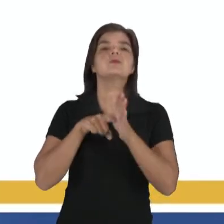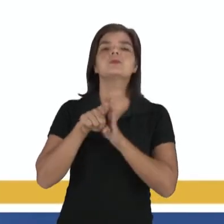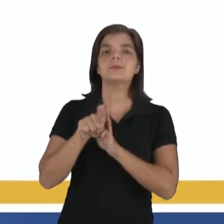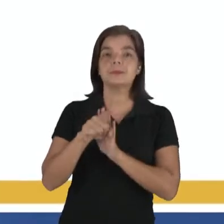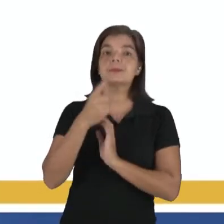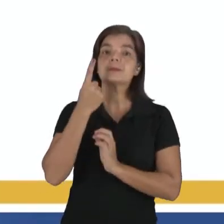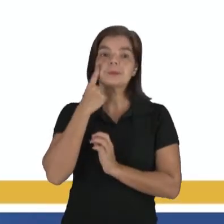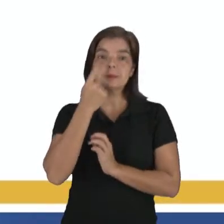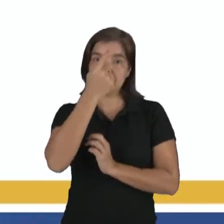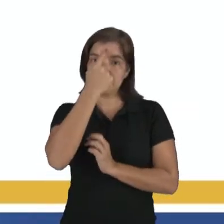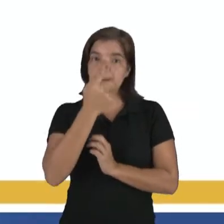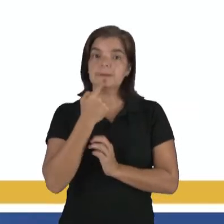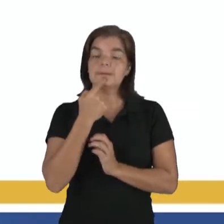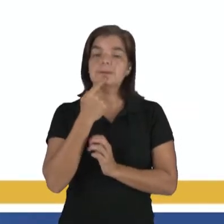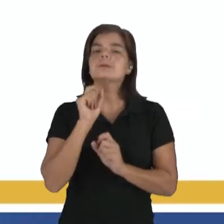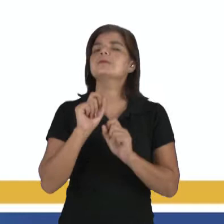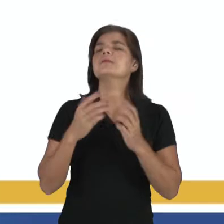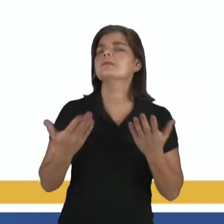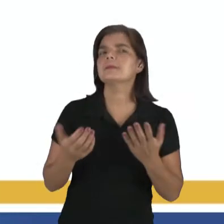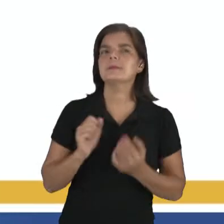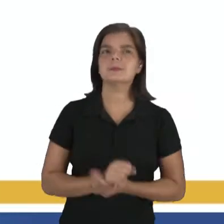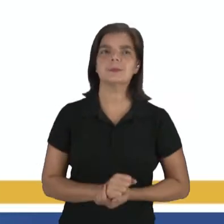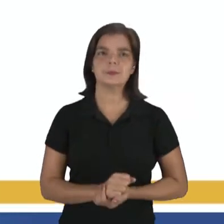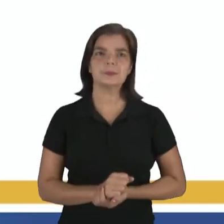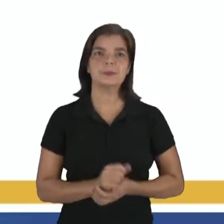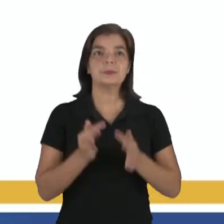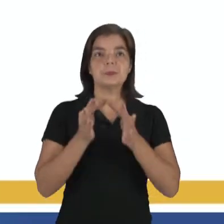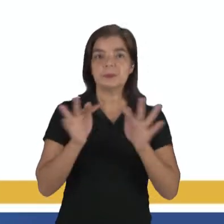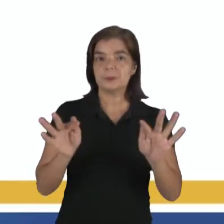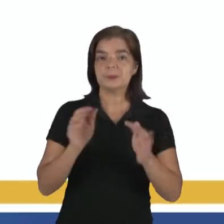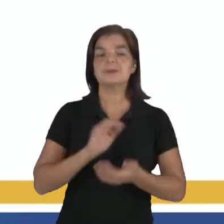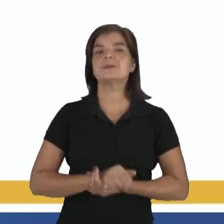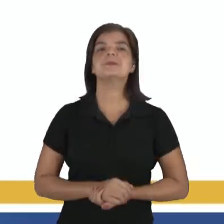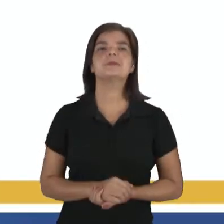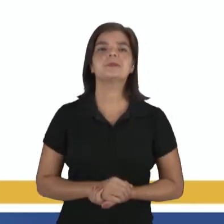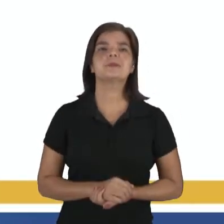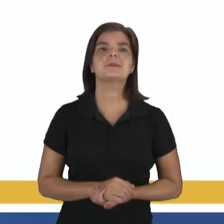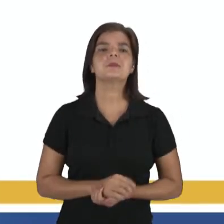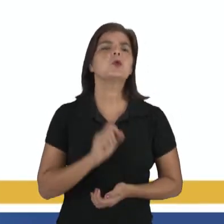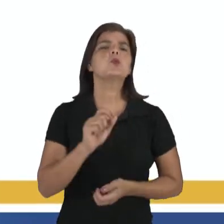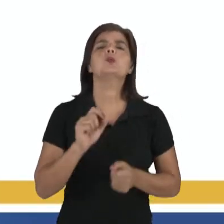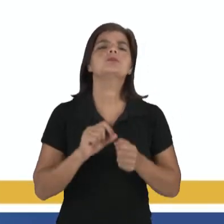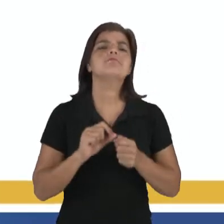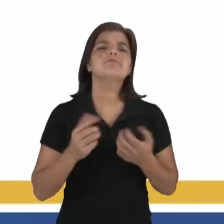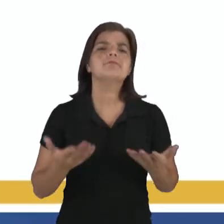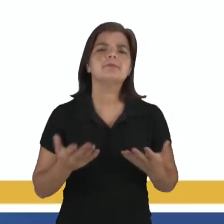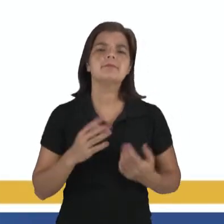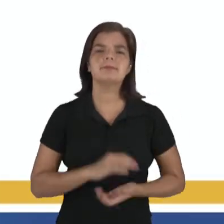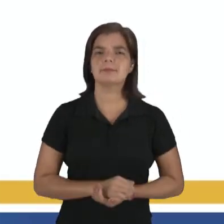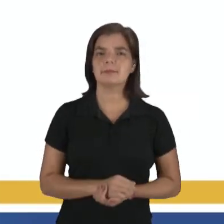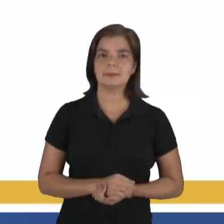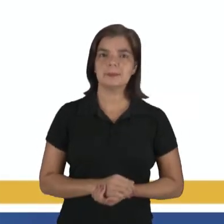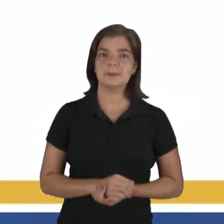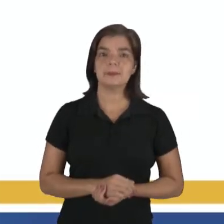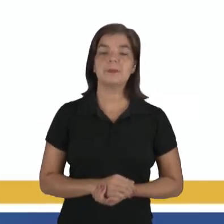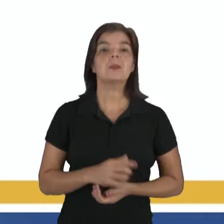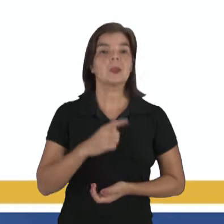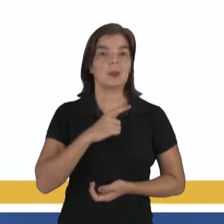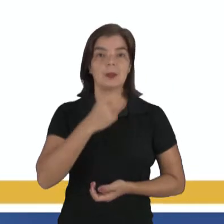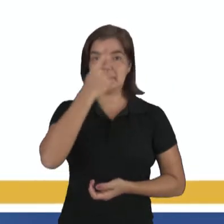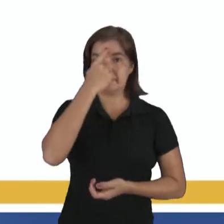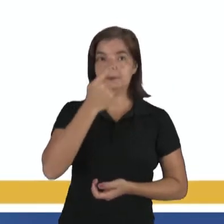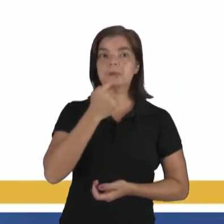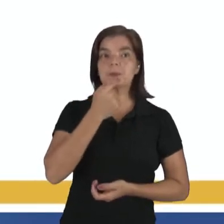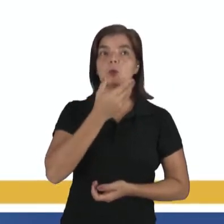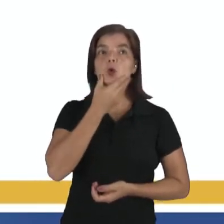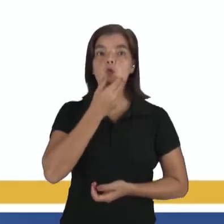pergunta. Olha as imagens e a pergunta é: What are they doing? O que eles estão fazendo? Então aí tem a